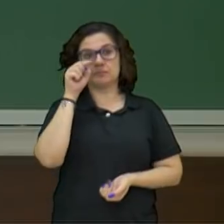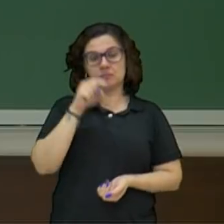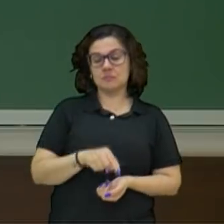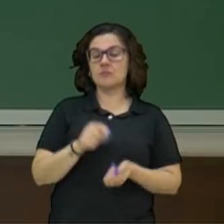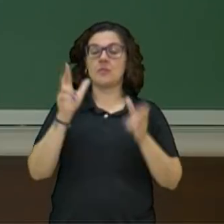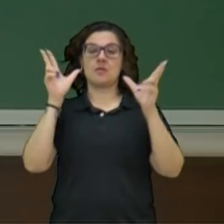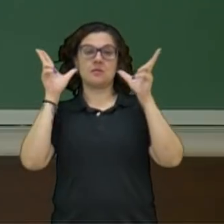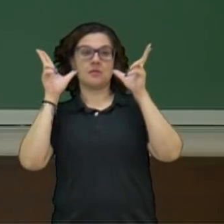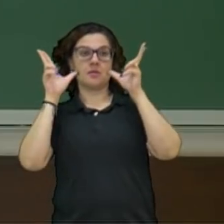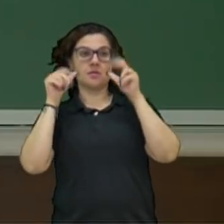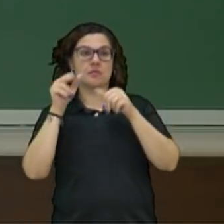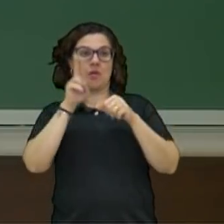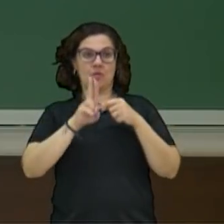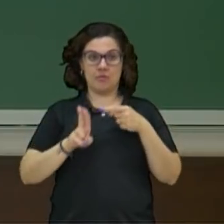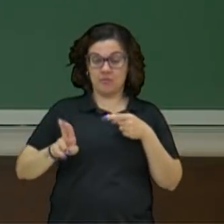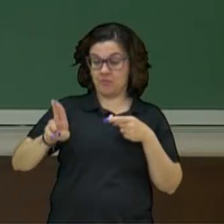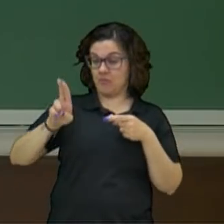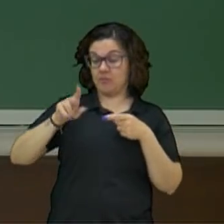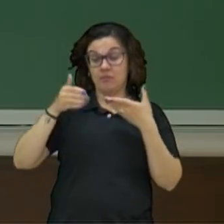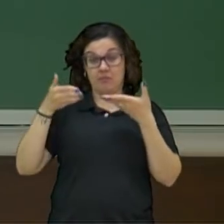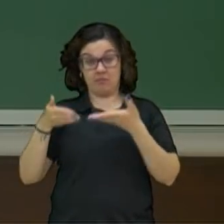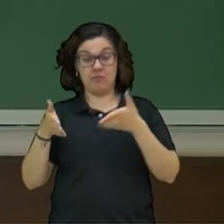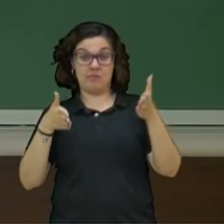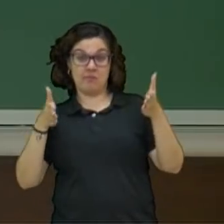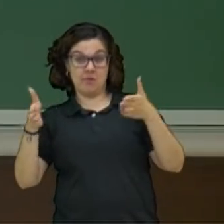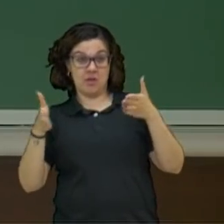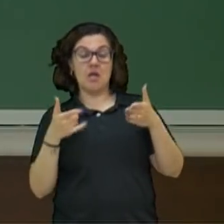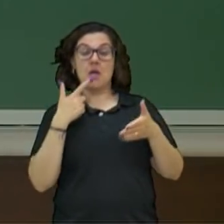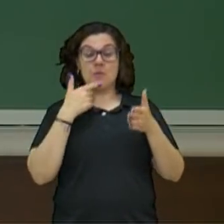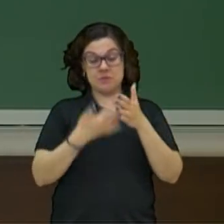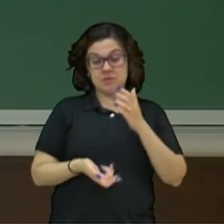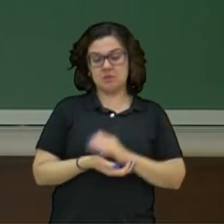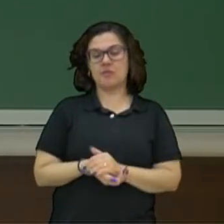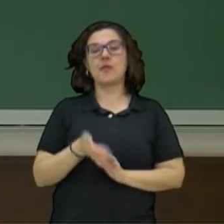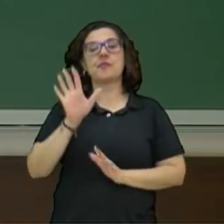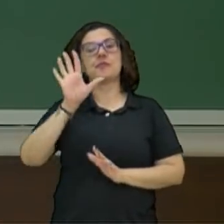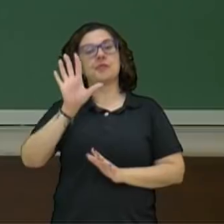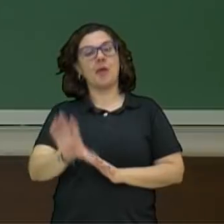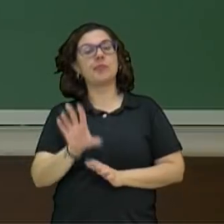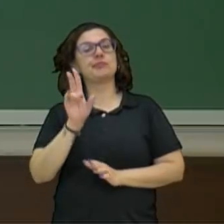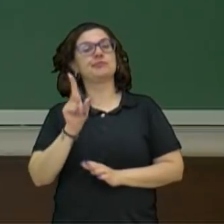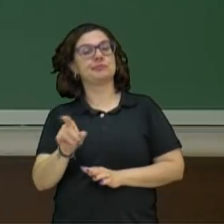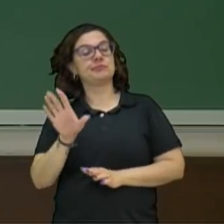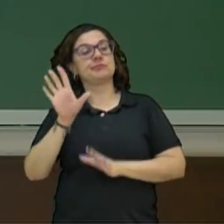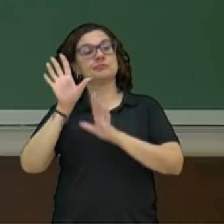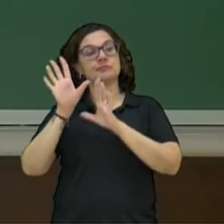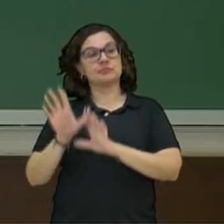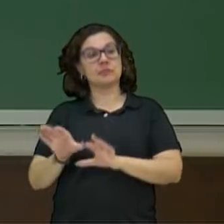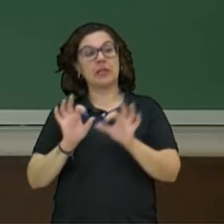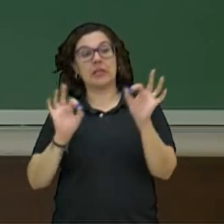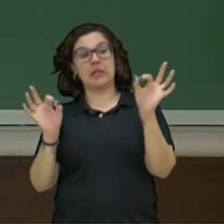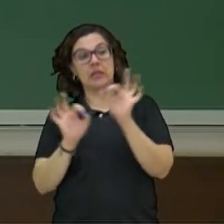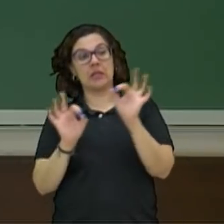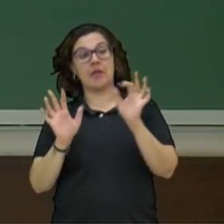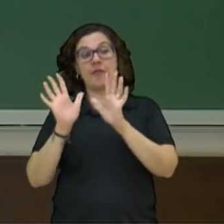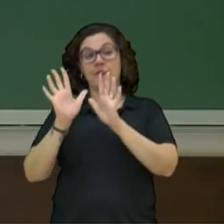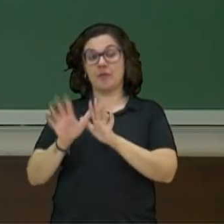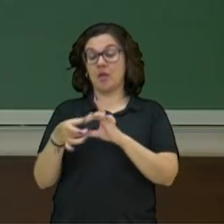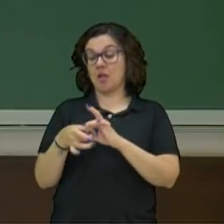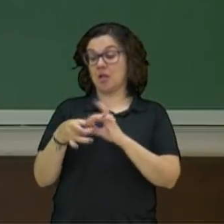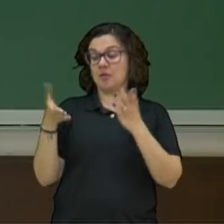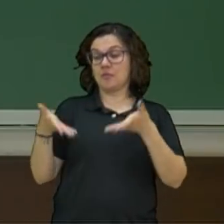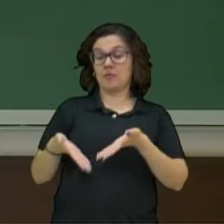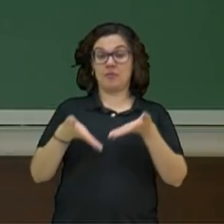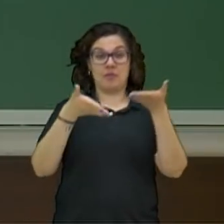que foi usado nesse momento aqui, o sangue dele, ele vai ficar um tempo sem retirar, né? Vai ficar livre,